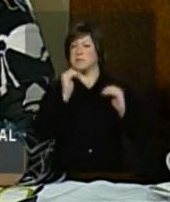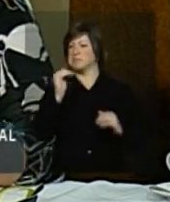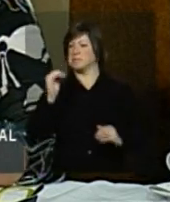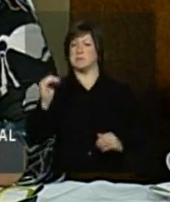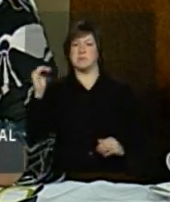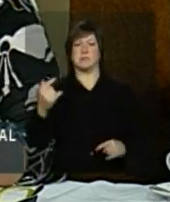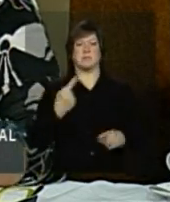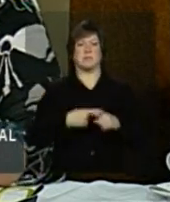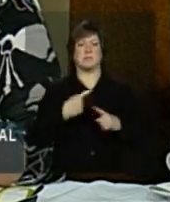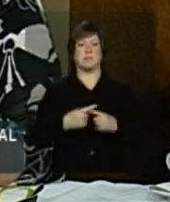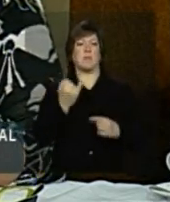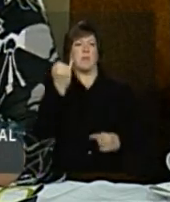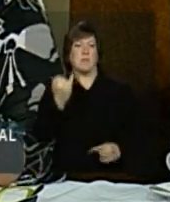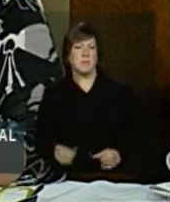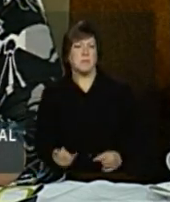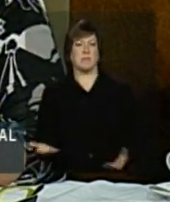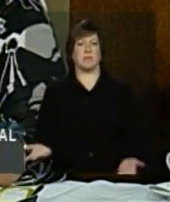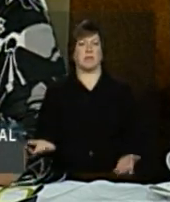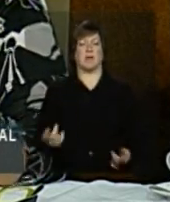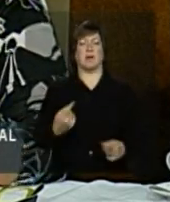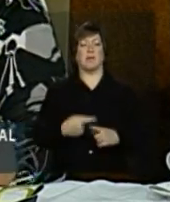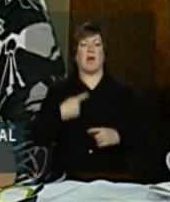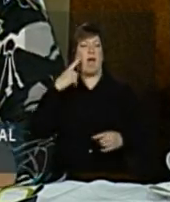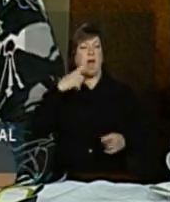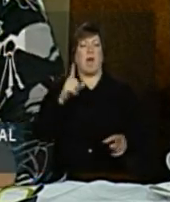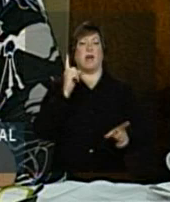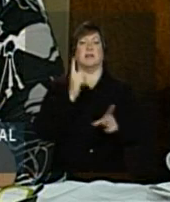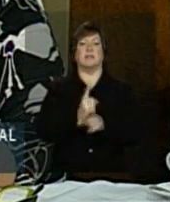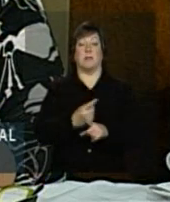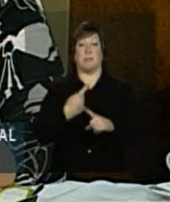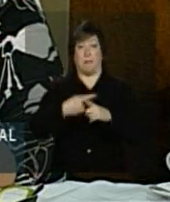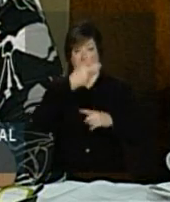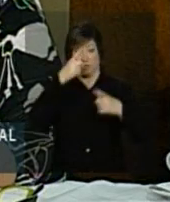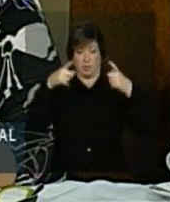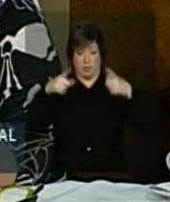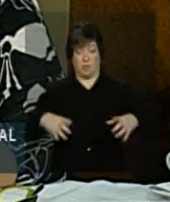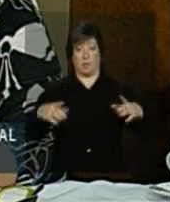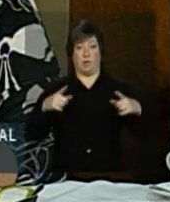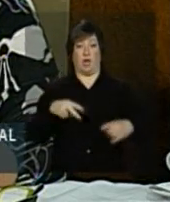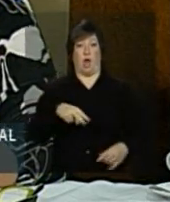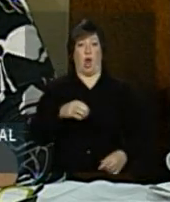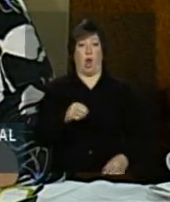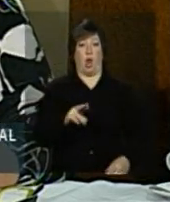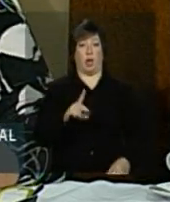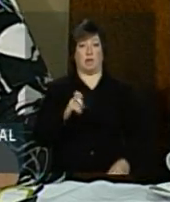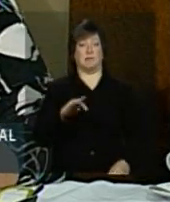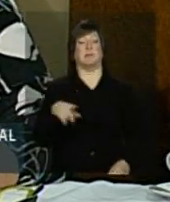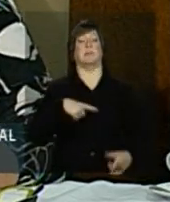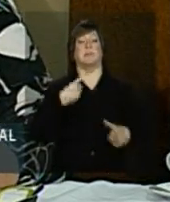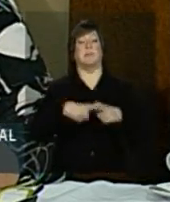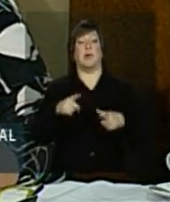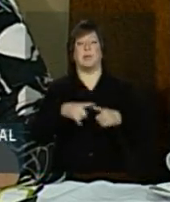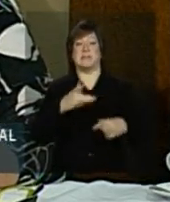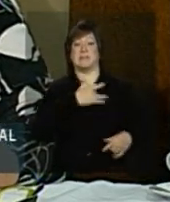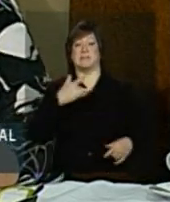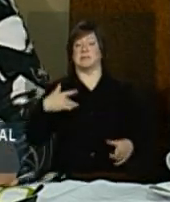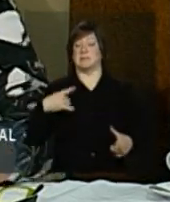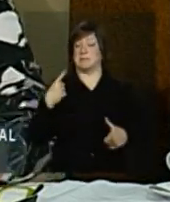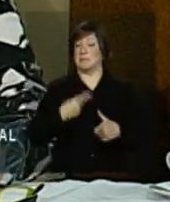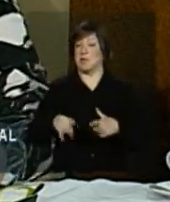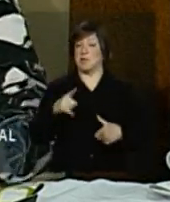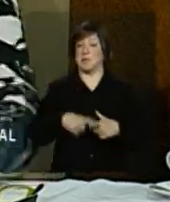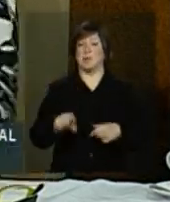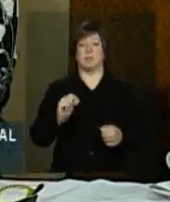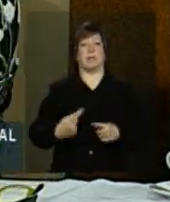peso que não só tinha a ver com desnutrição mas tinha a ver com um conjunto de problemas sérios de saúde que não eram